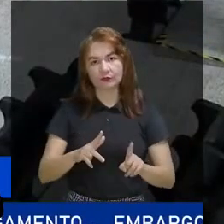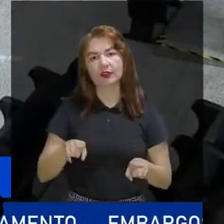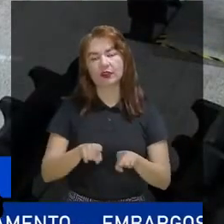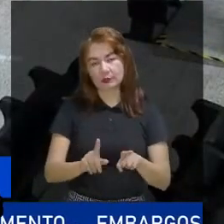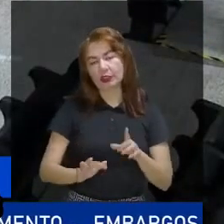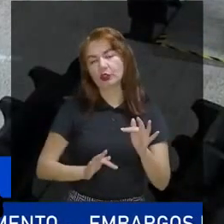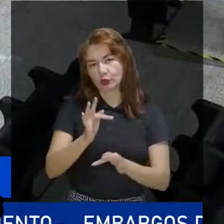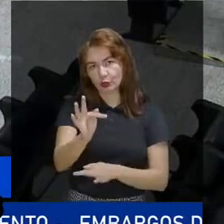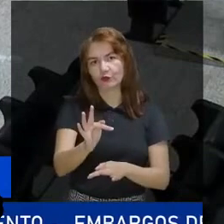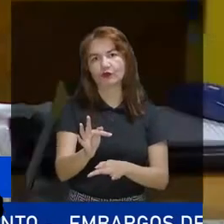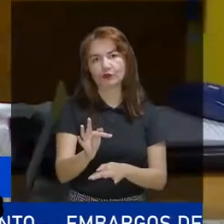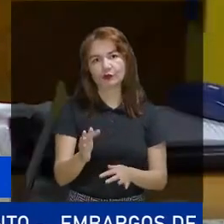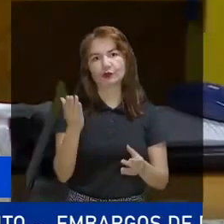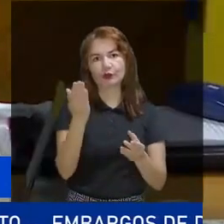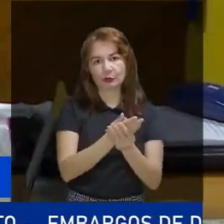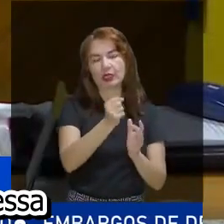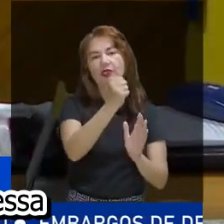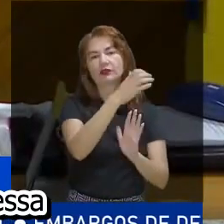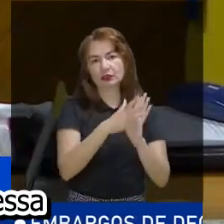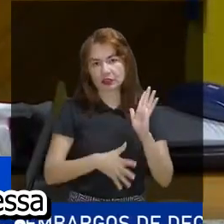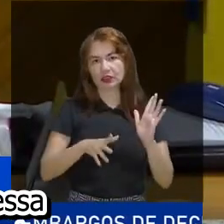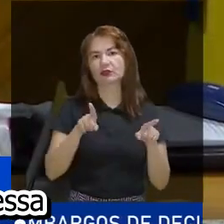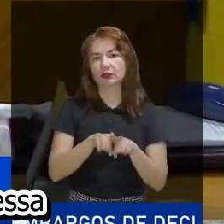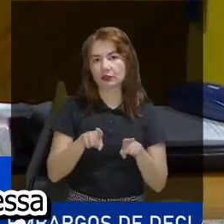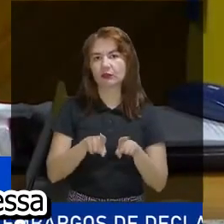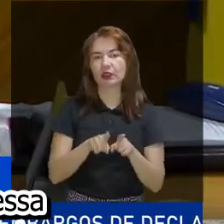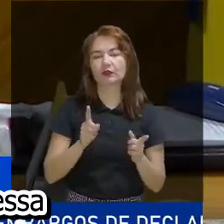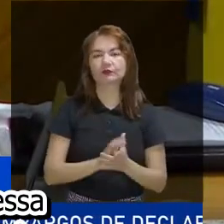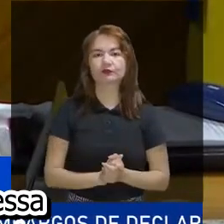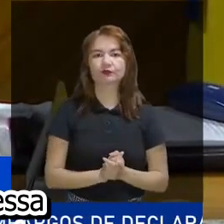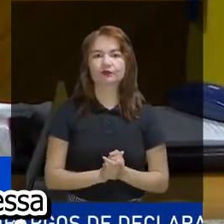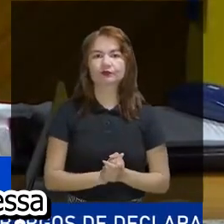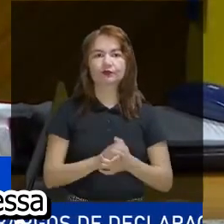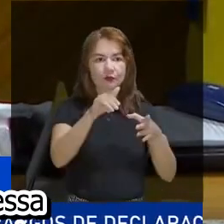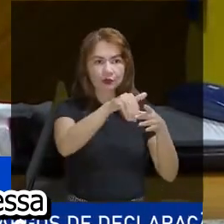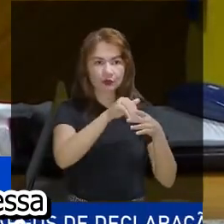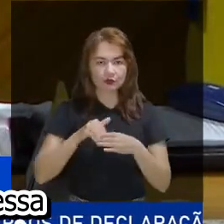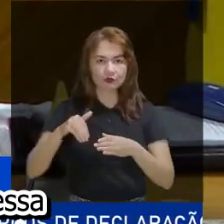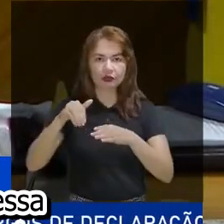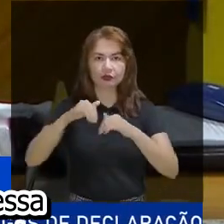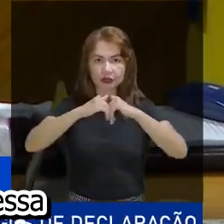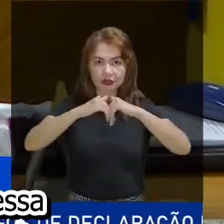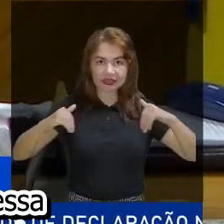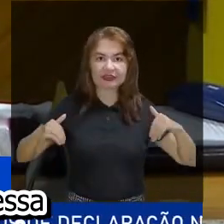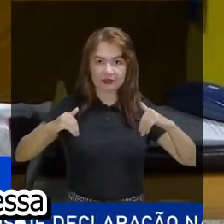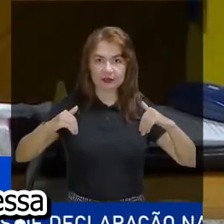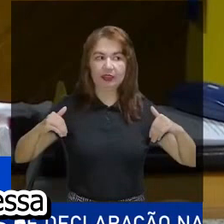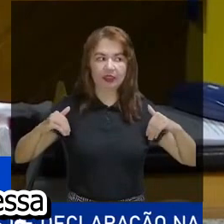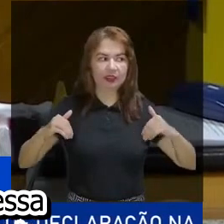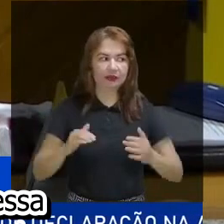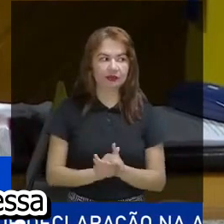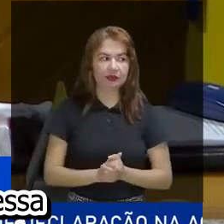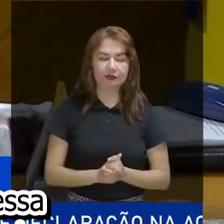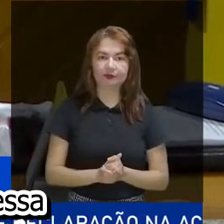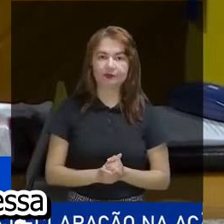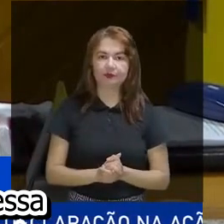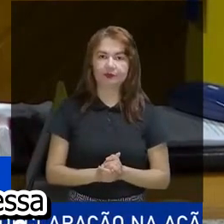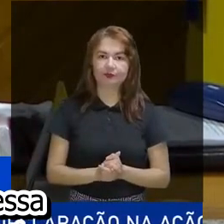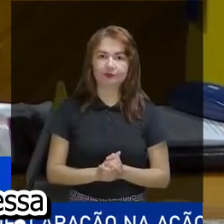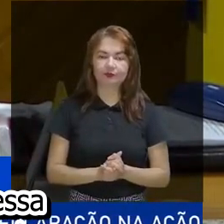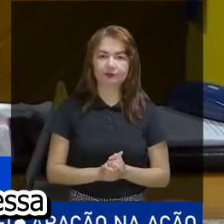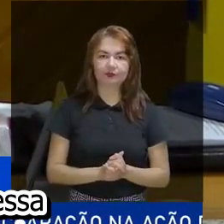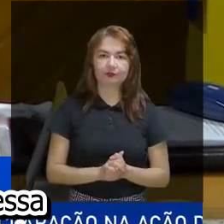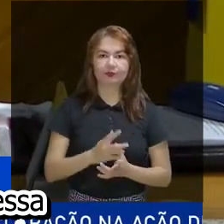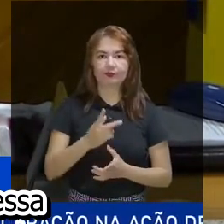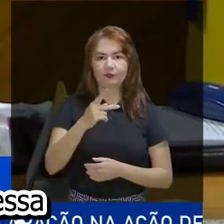que certamente virá com embargos. Mas vamos aqui colher os votos em separado. Essa questão da preliminar, acho que